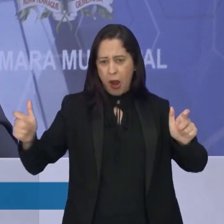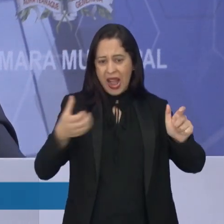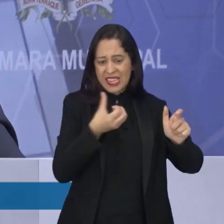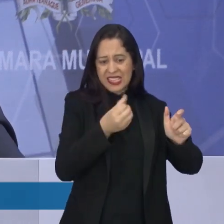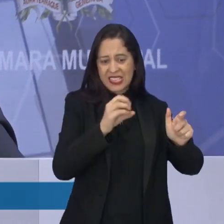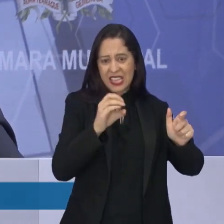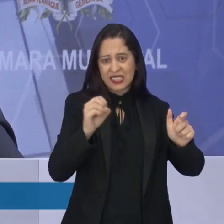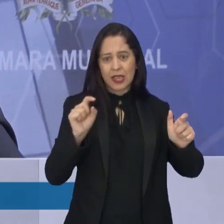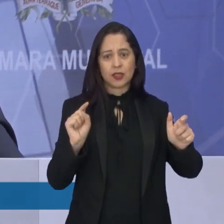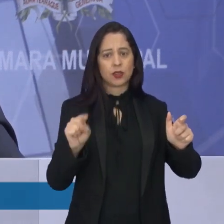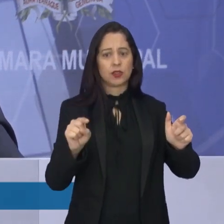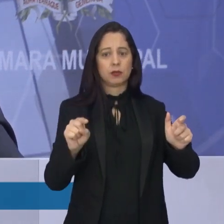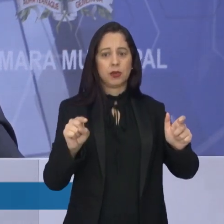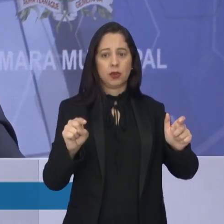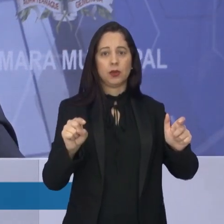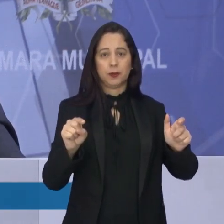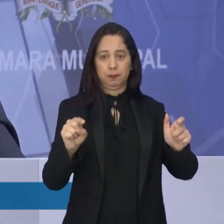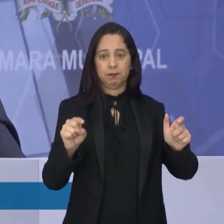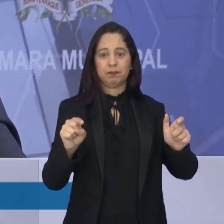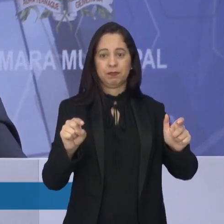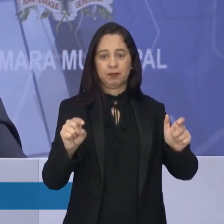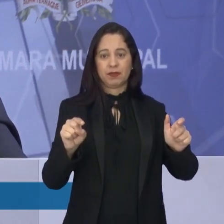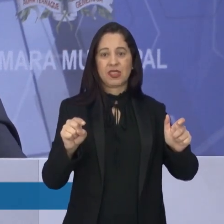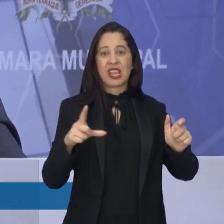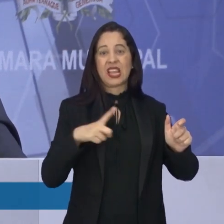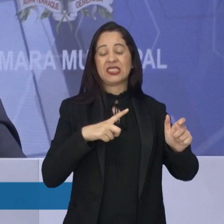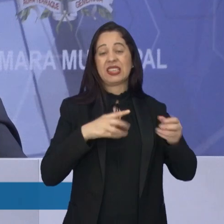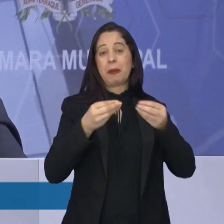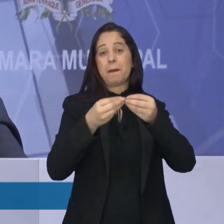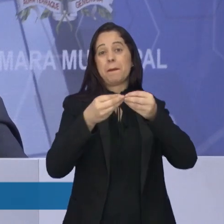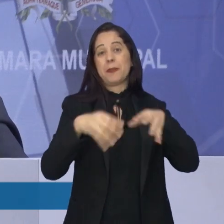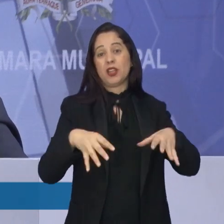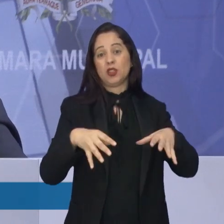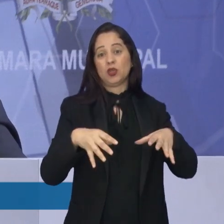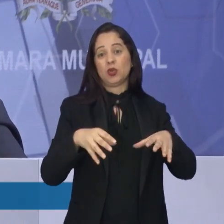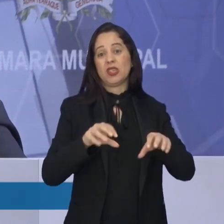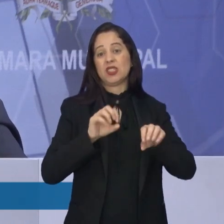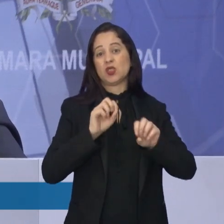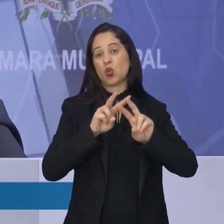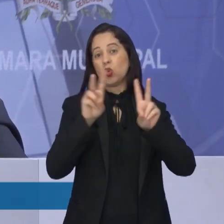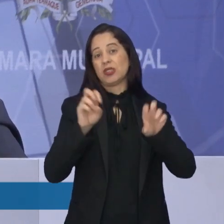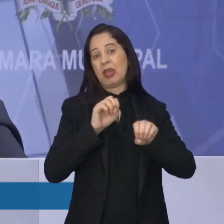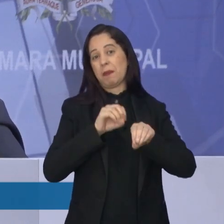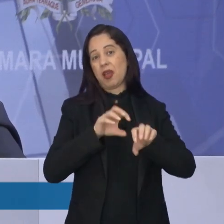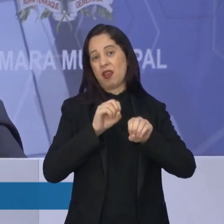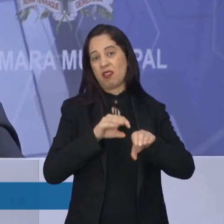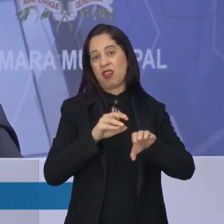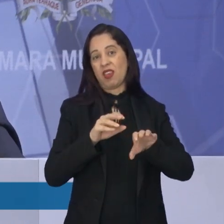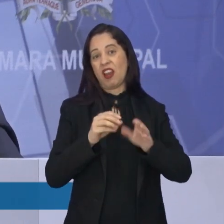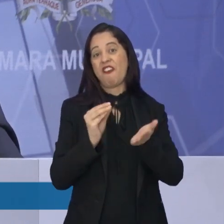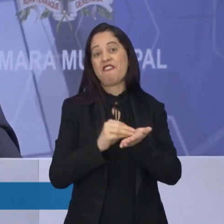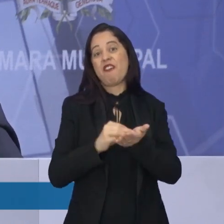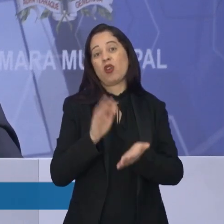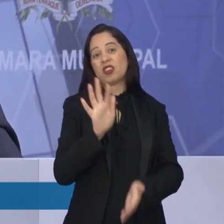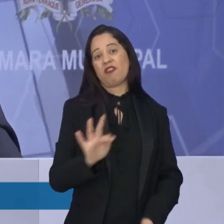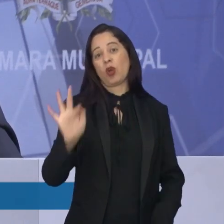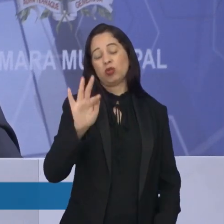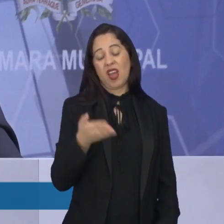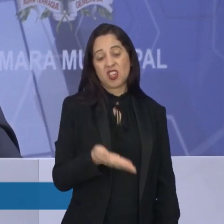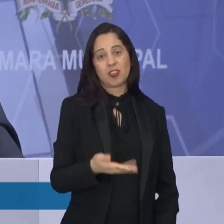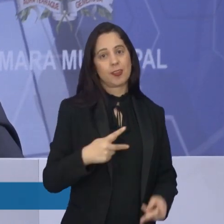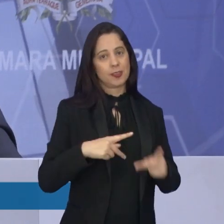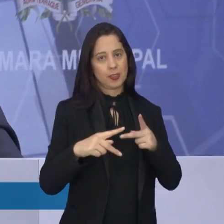habitantes, mais prejudicada em termos de ensino público e gratuito de universidade do que São José dos